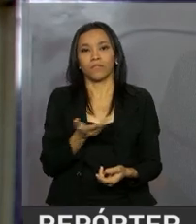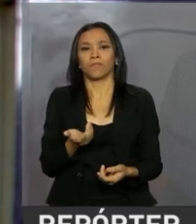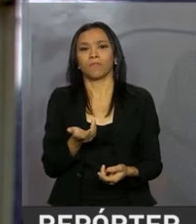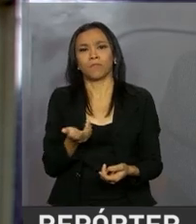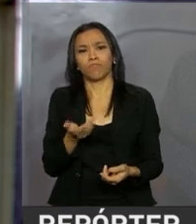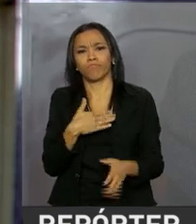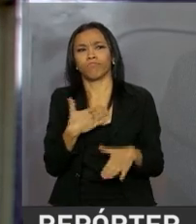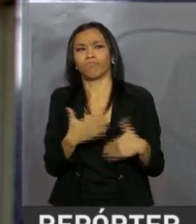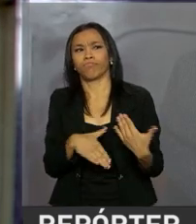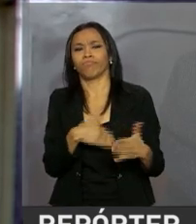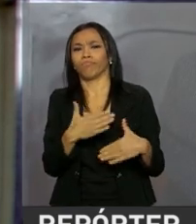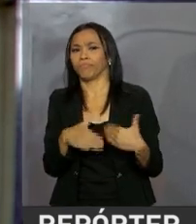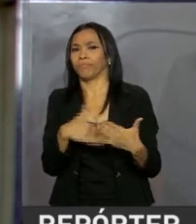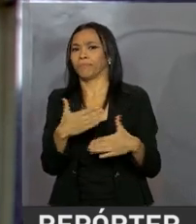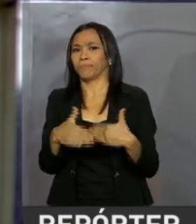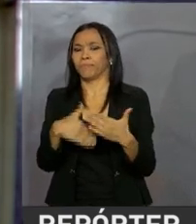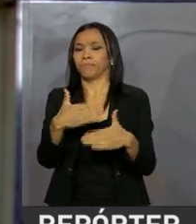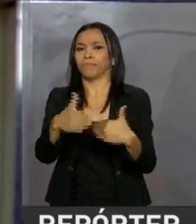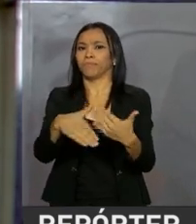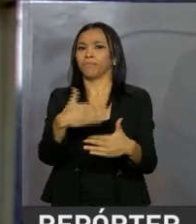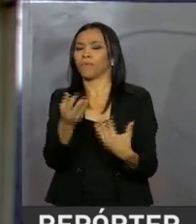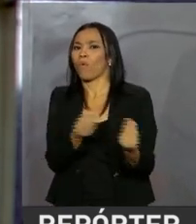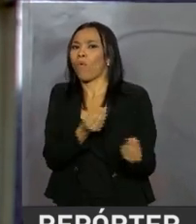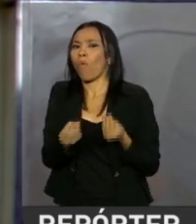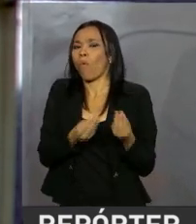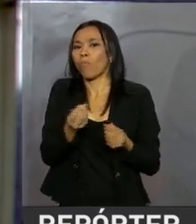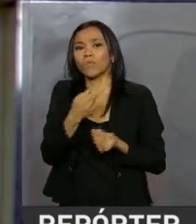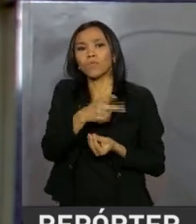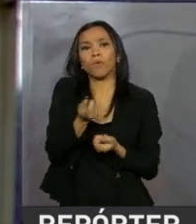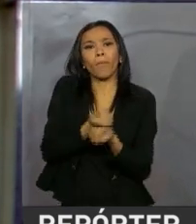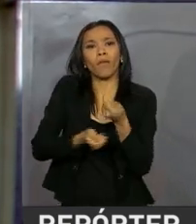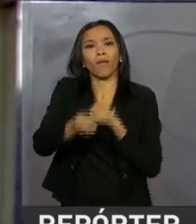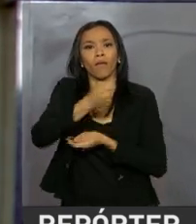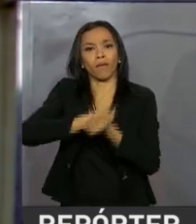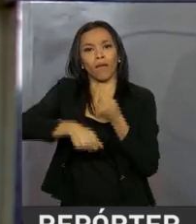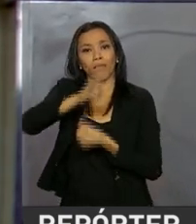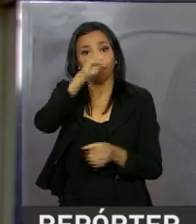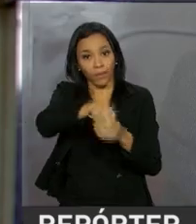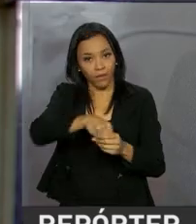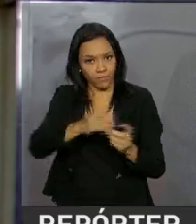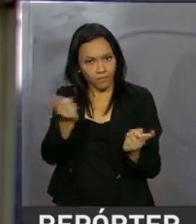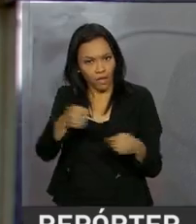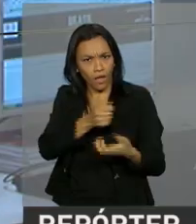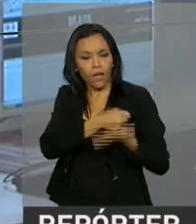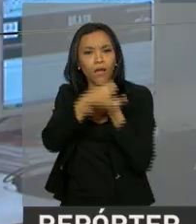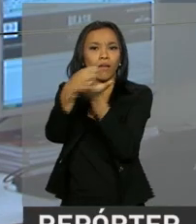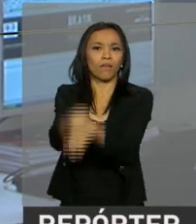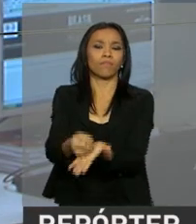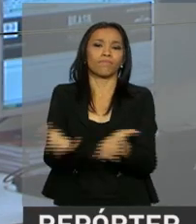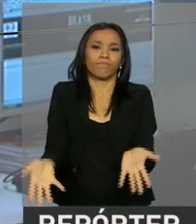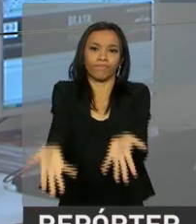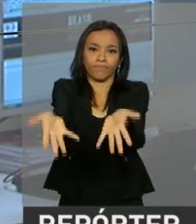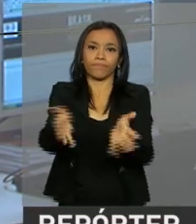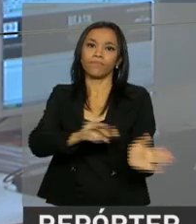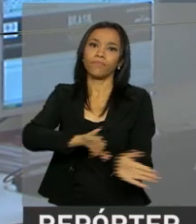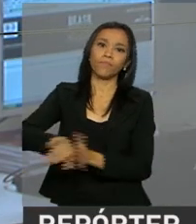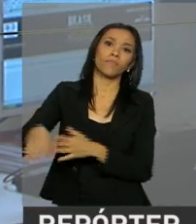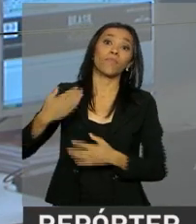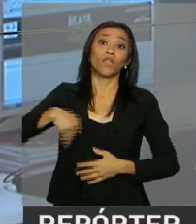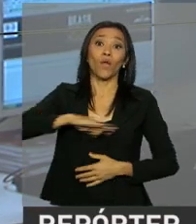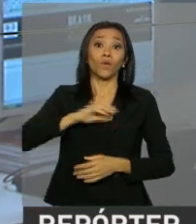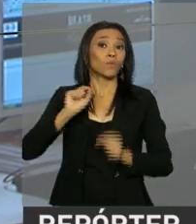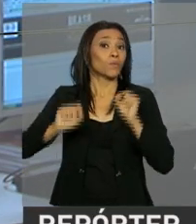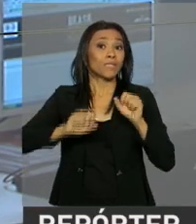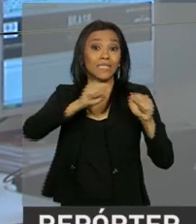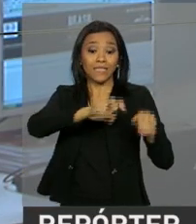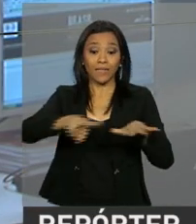desenvolver-se mais, ver formas de como o seu próprio mercado interno pode contribuir para isso. Estamos na